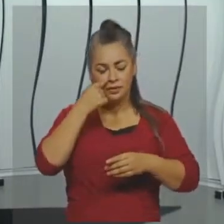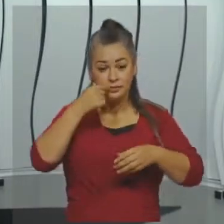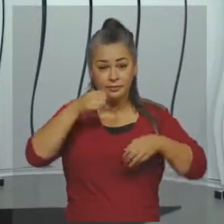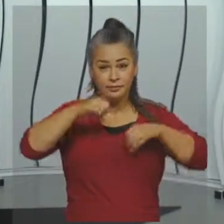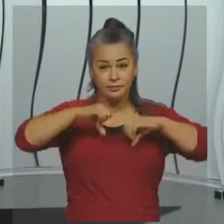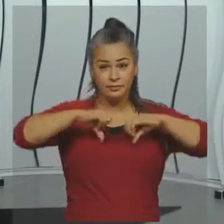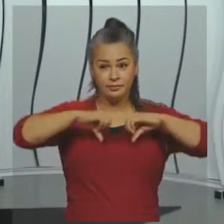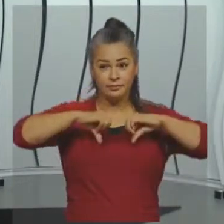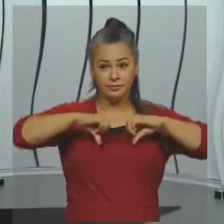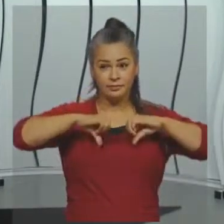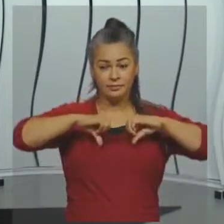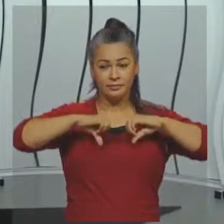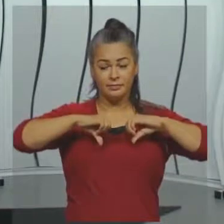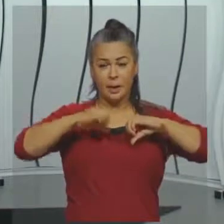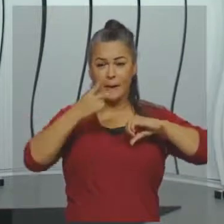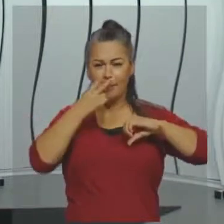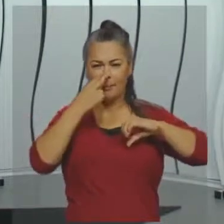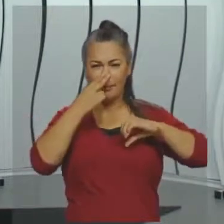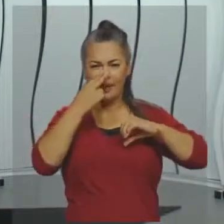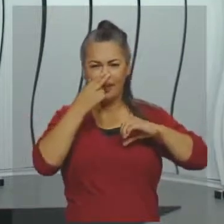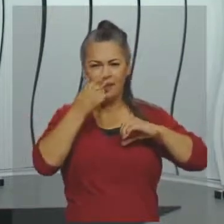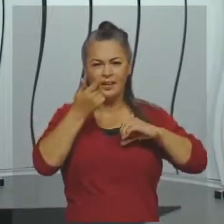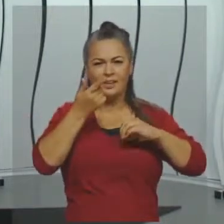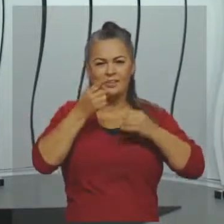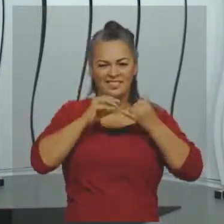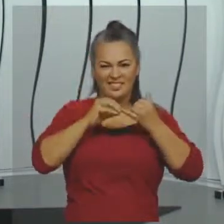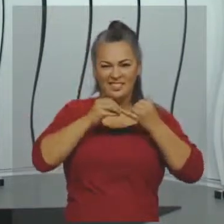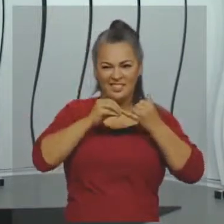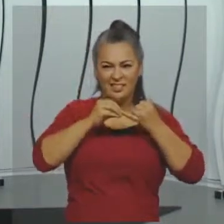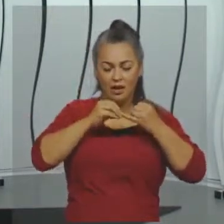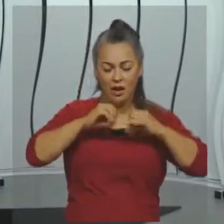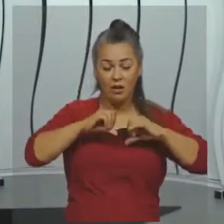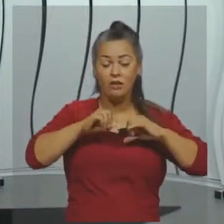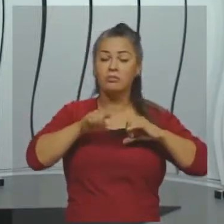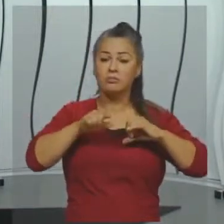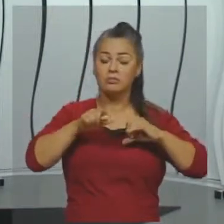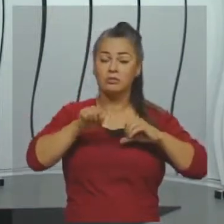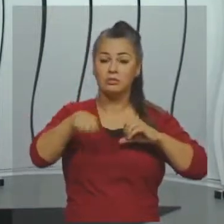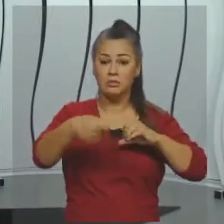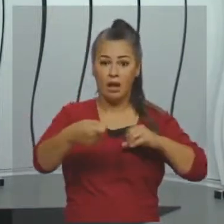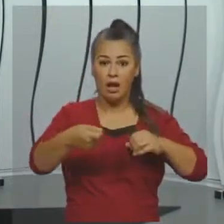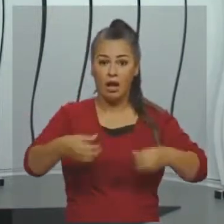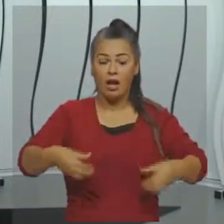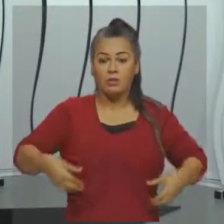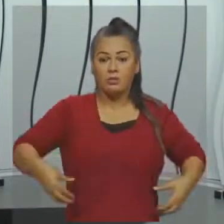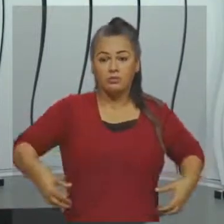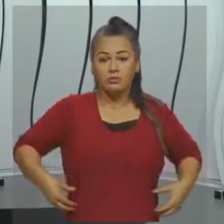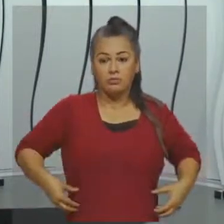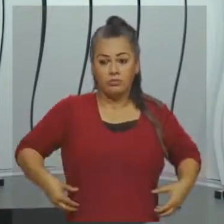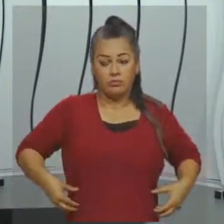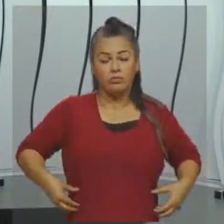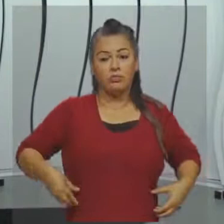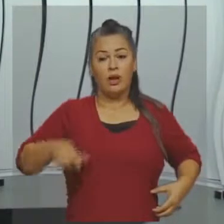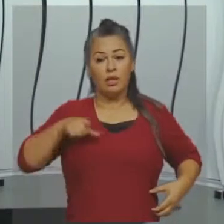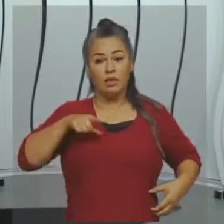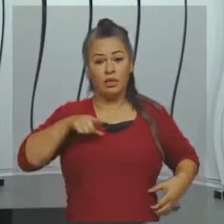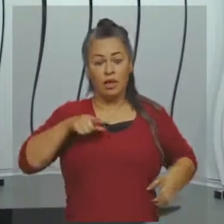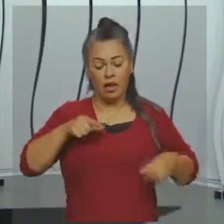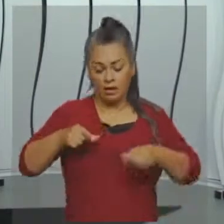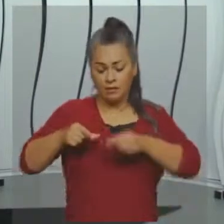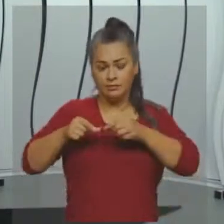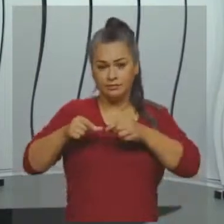esse formato, parecendo 2 grãos de feijão. Desses rins saem 2 tubos que nós chamamos